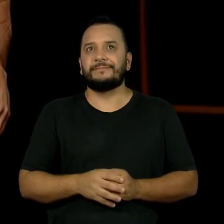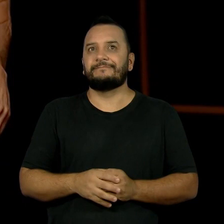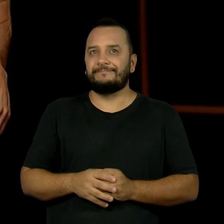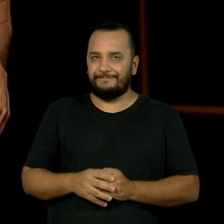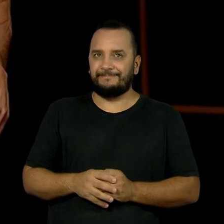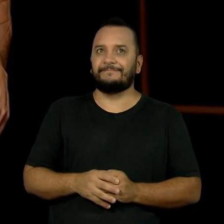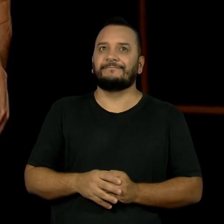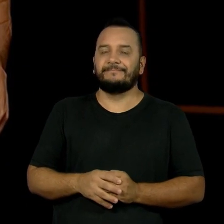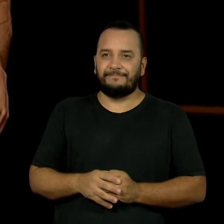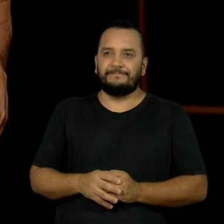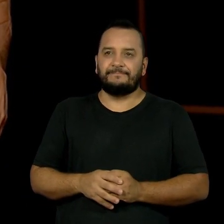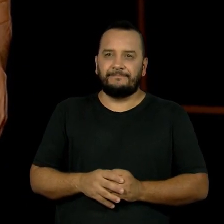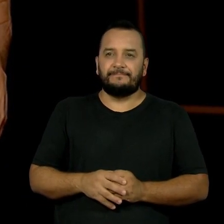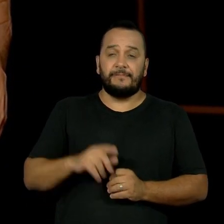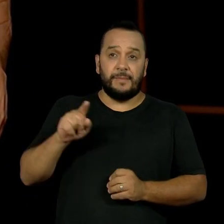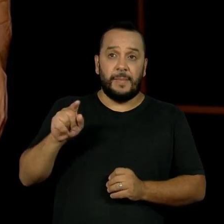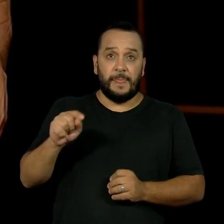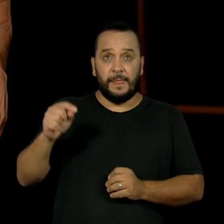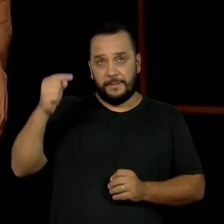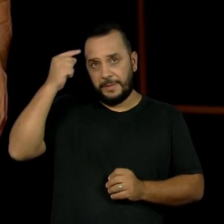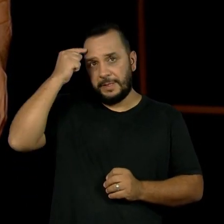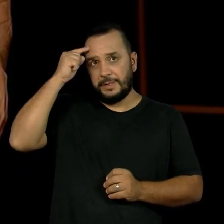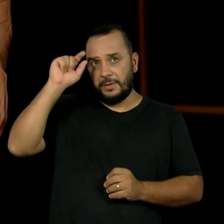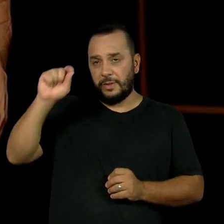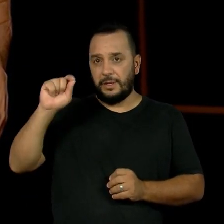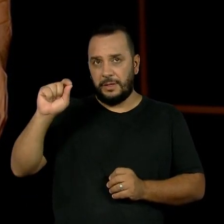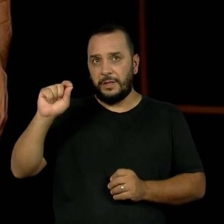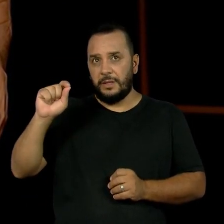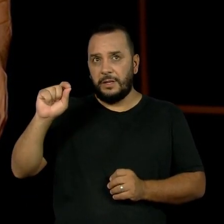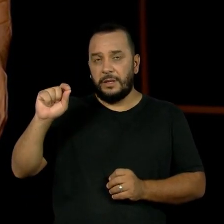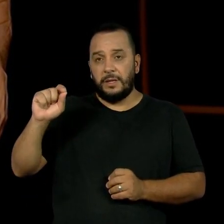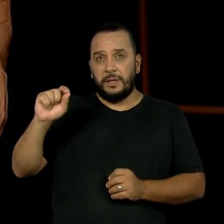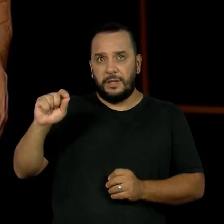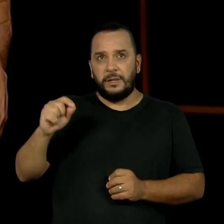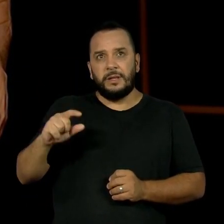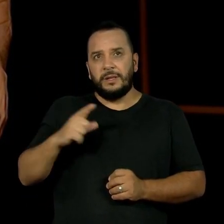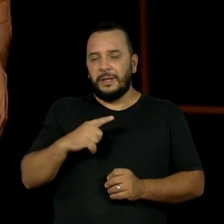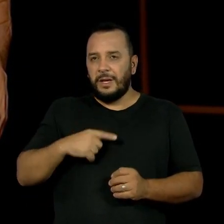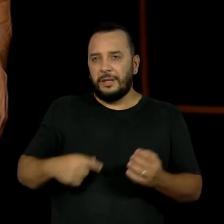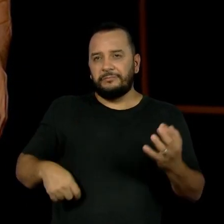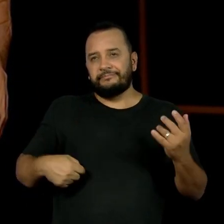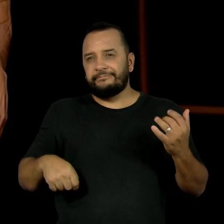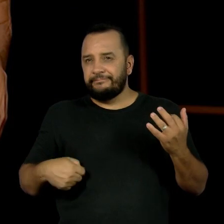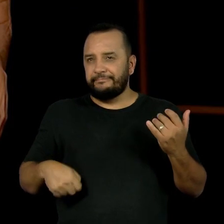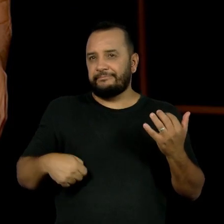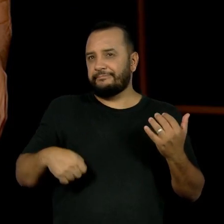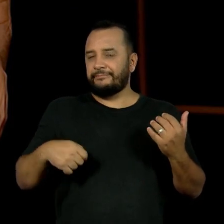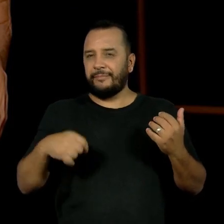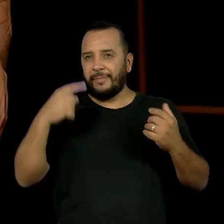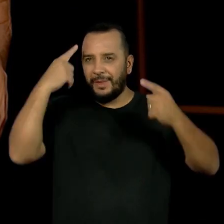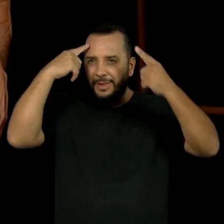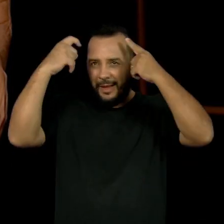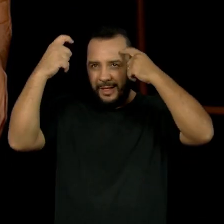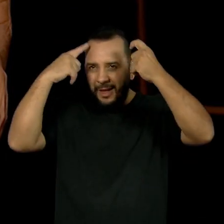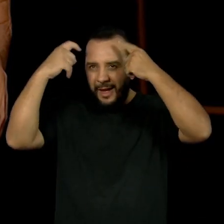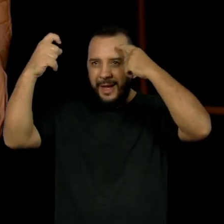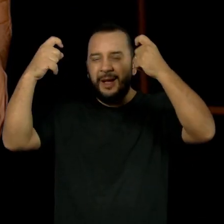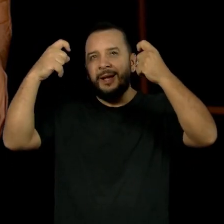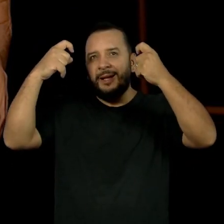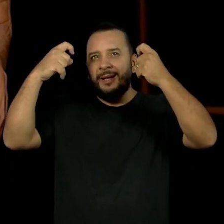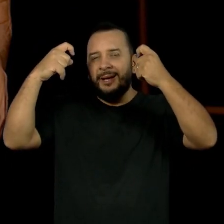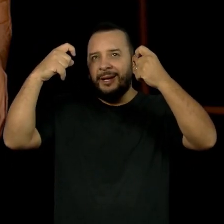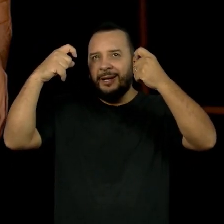Tem que se levar em consideração que muitas desses arranjos, dessas ideias, eu tenho